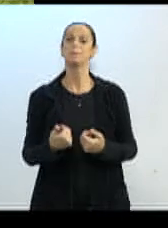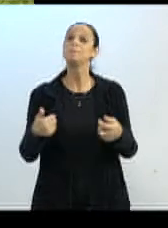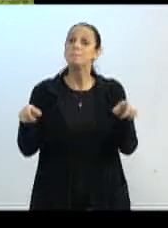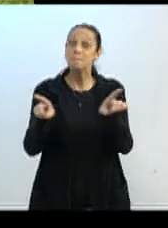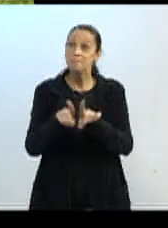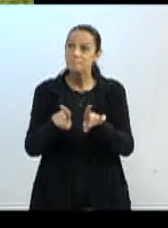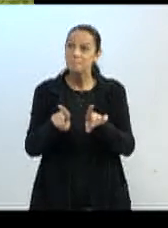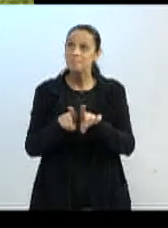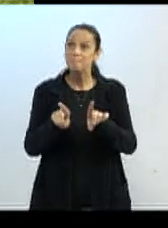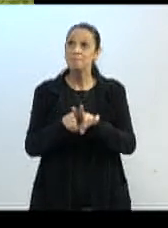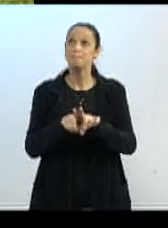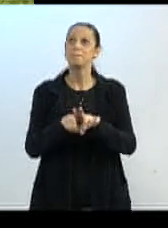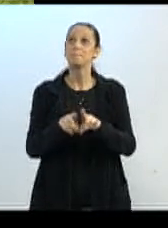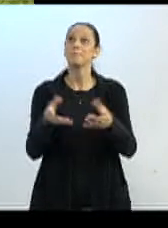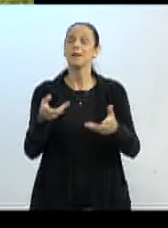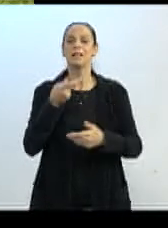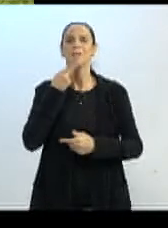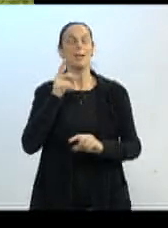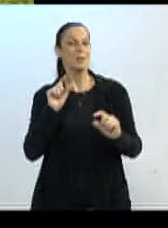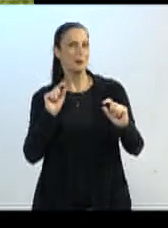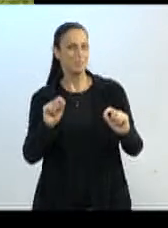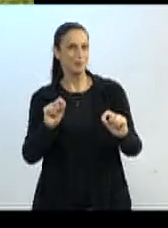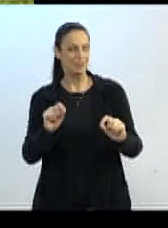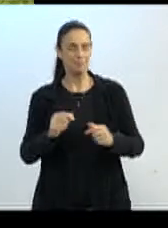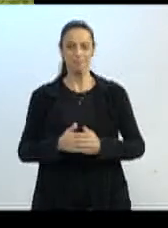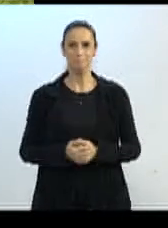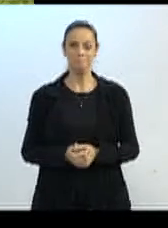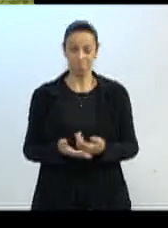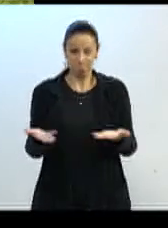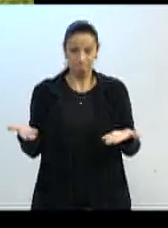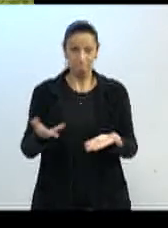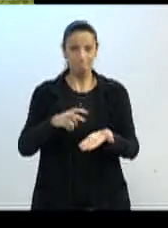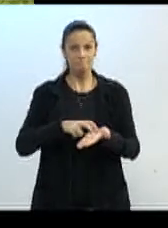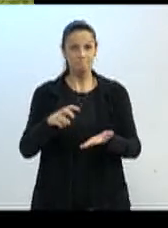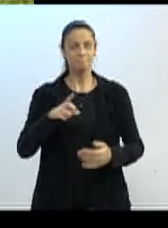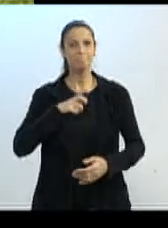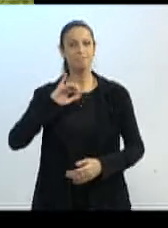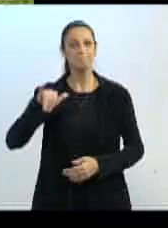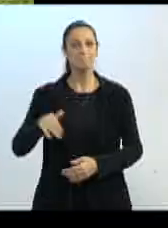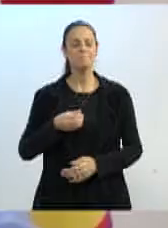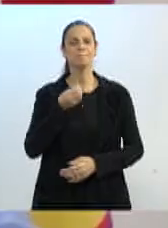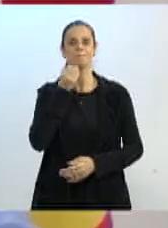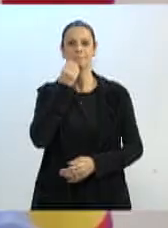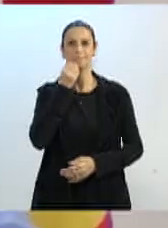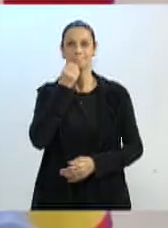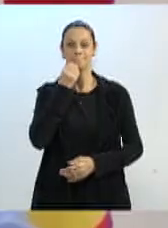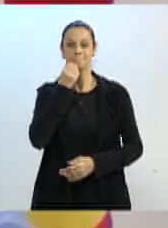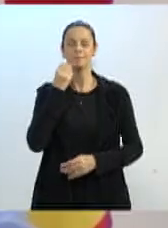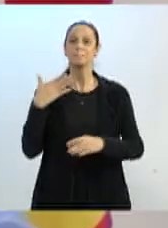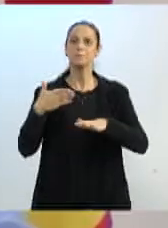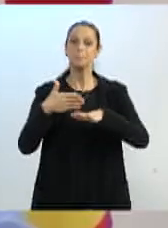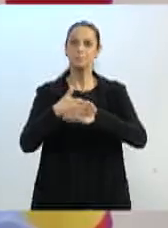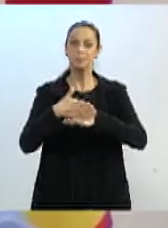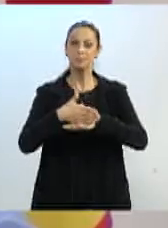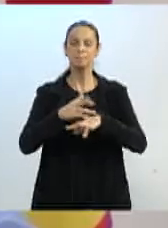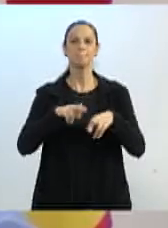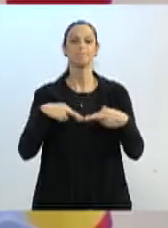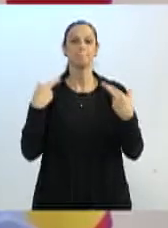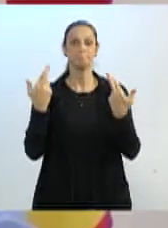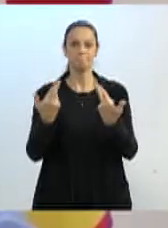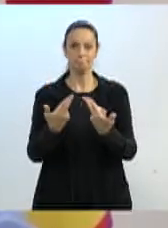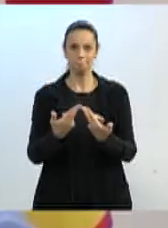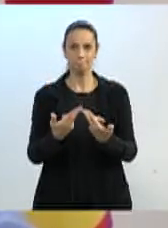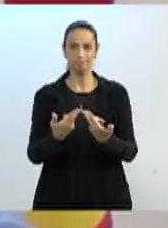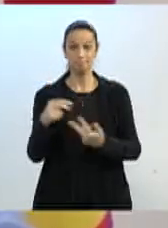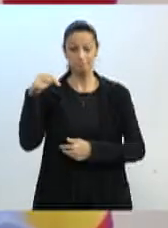também quero destacar nesta manhã tive a oportunidade de participar da reunião